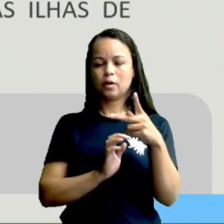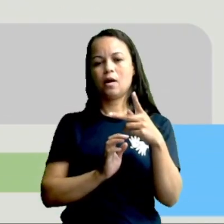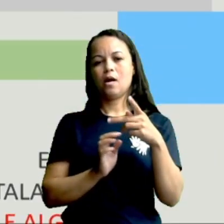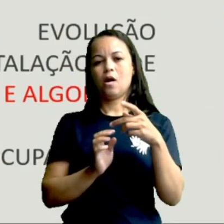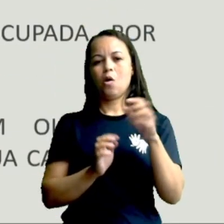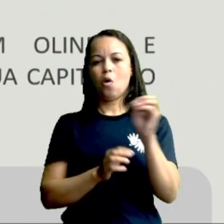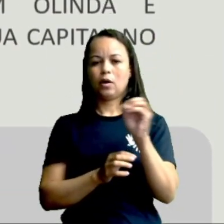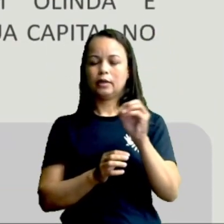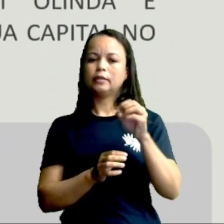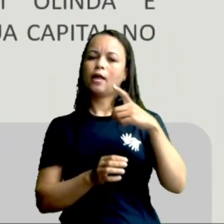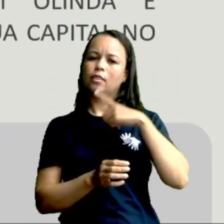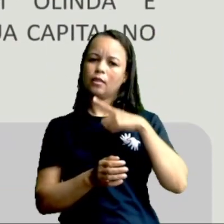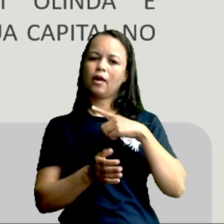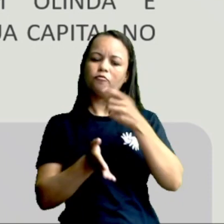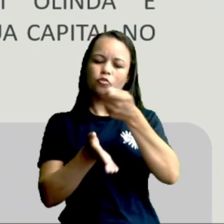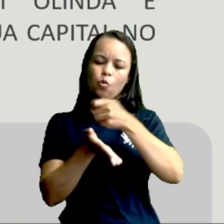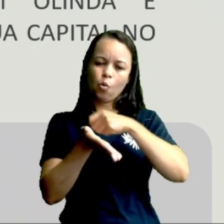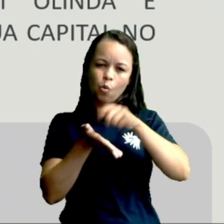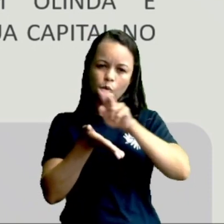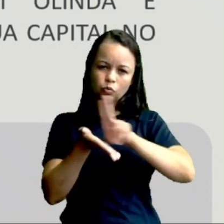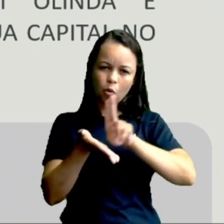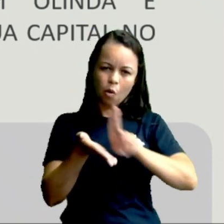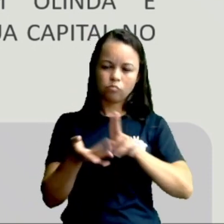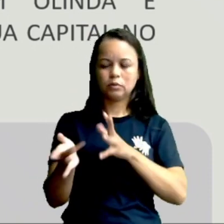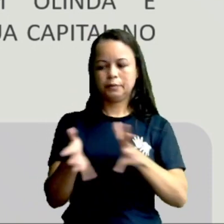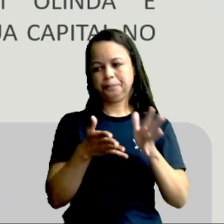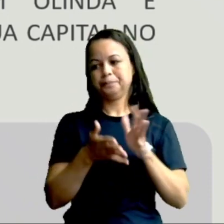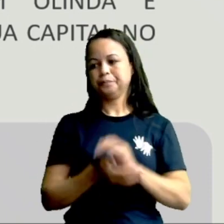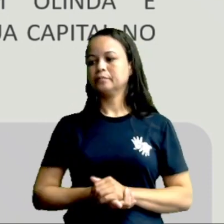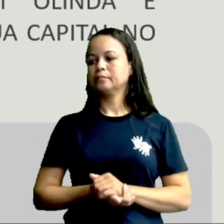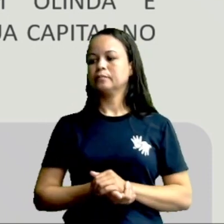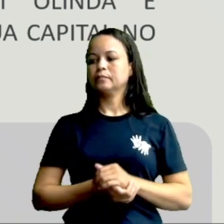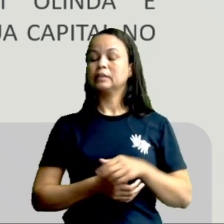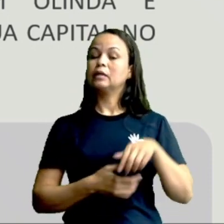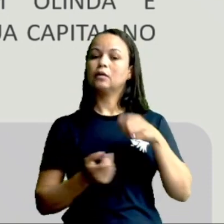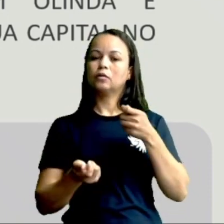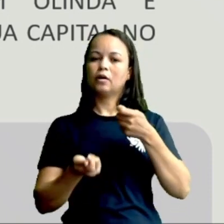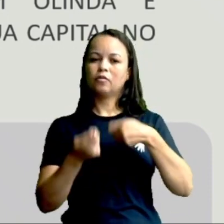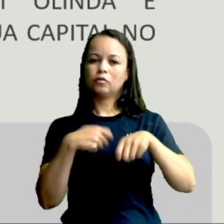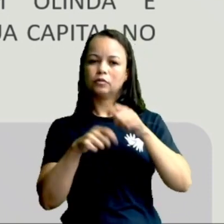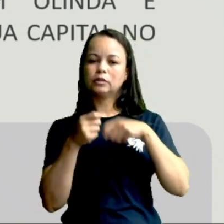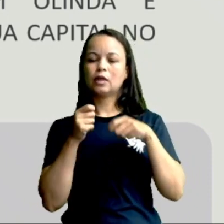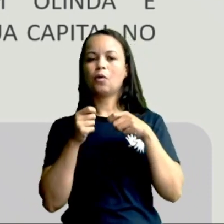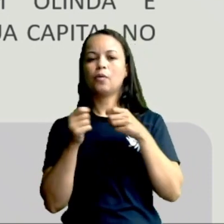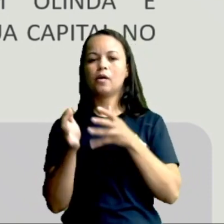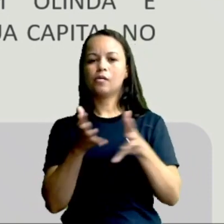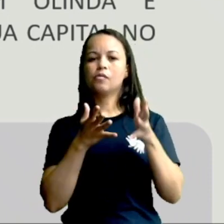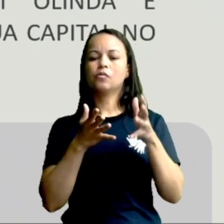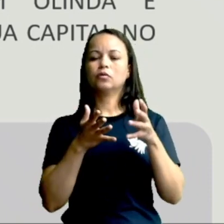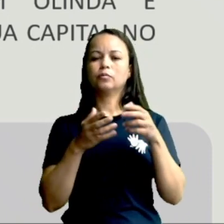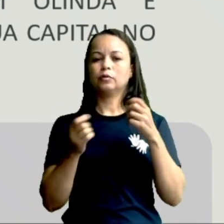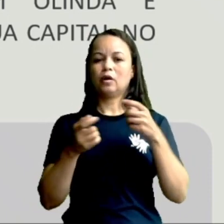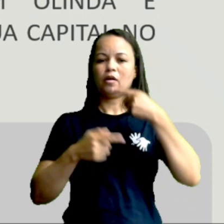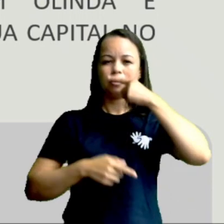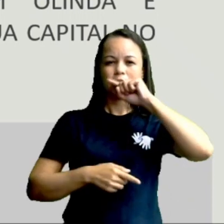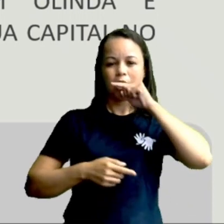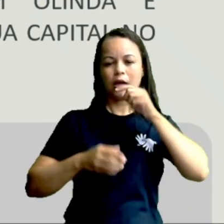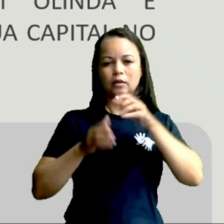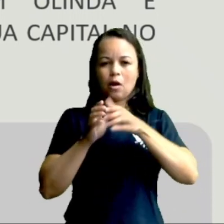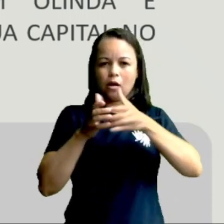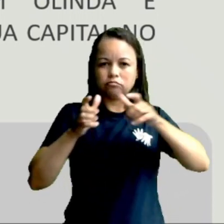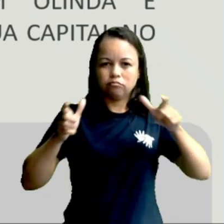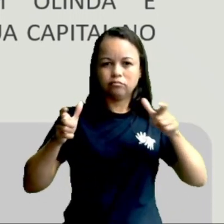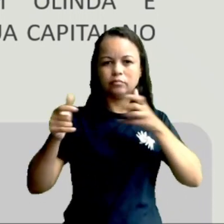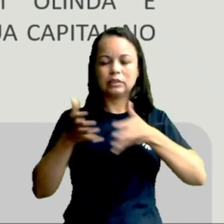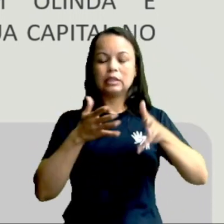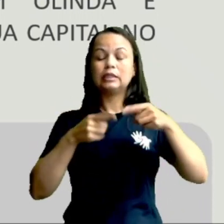nome registrado. E a região experimentou a evolução econômica com a instalação de lavouras de cana-de-açúcar